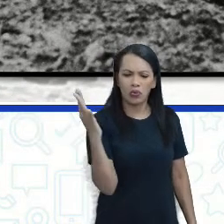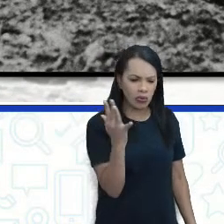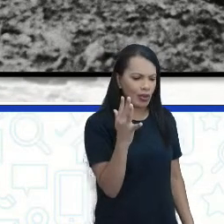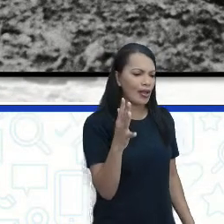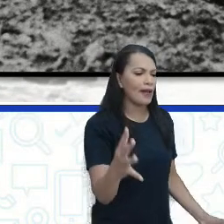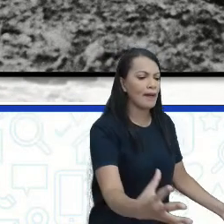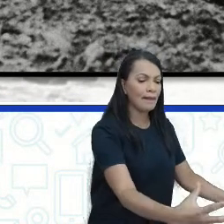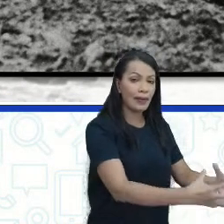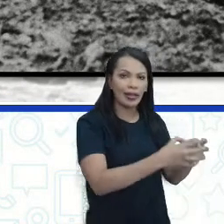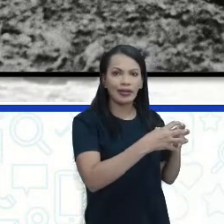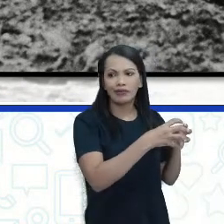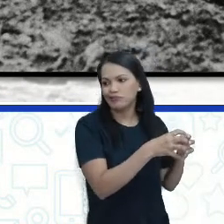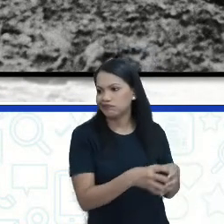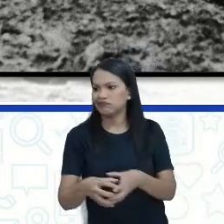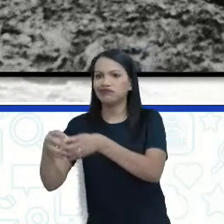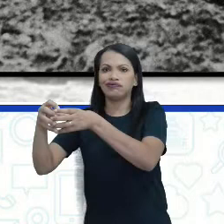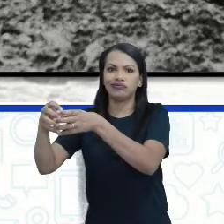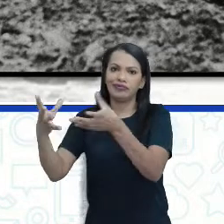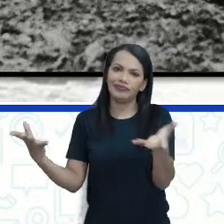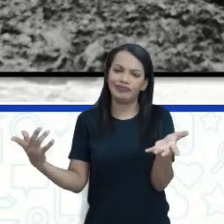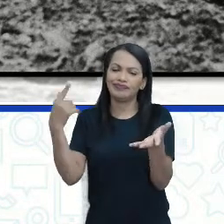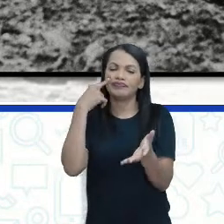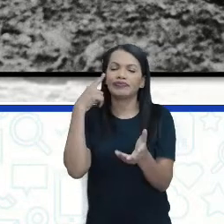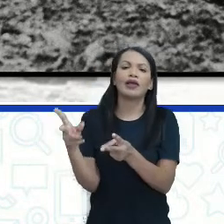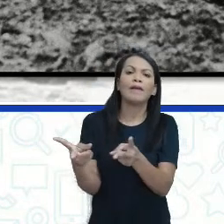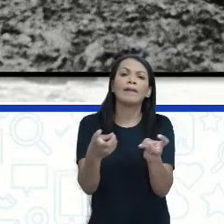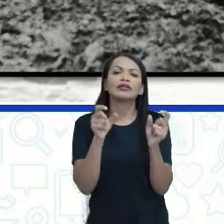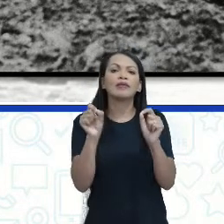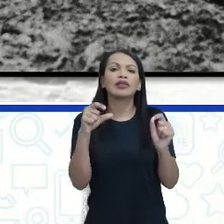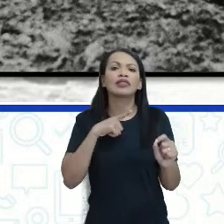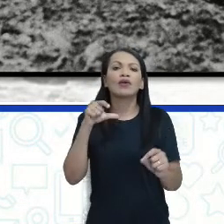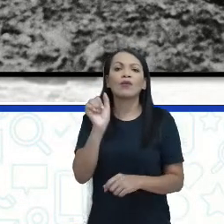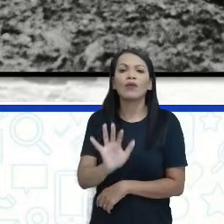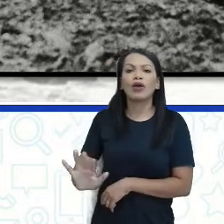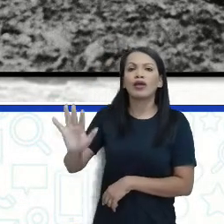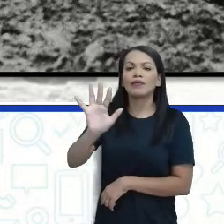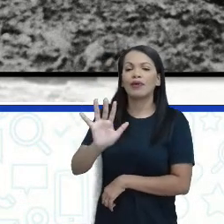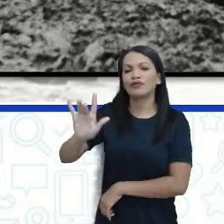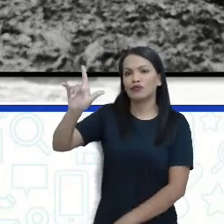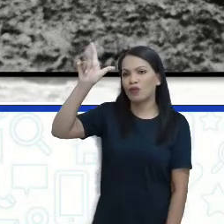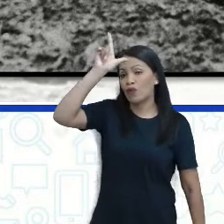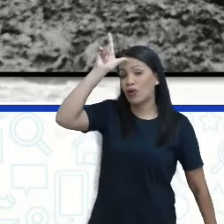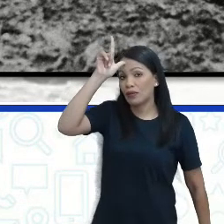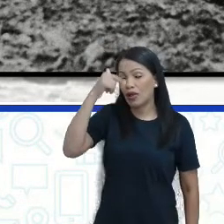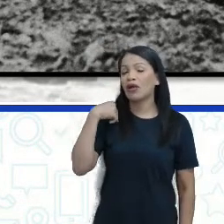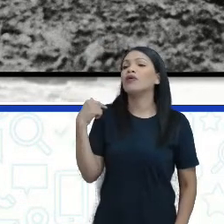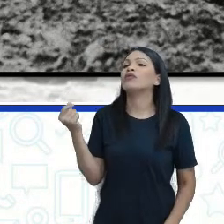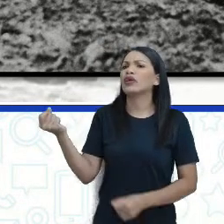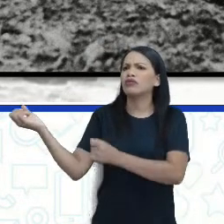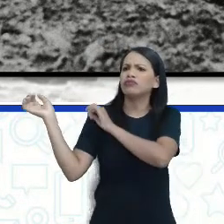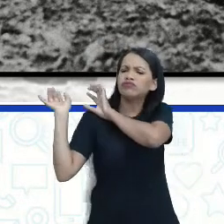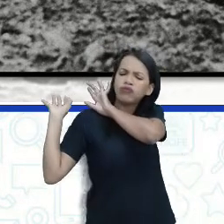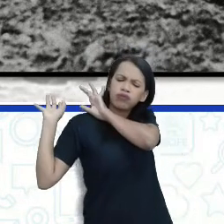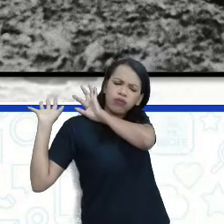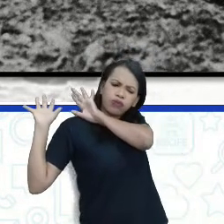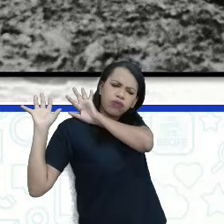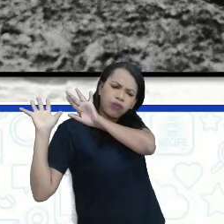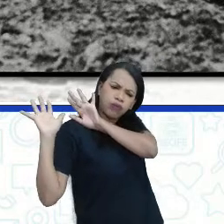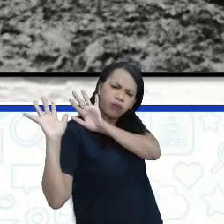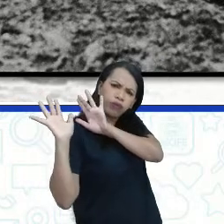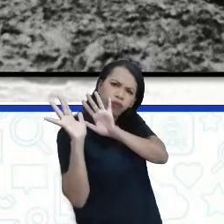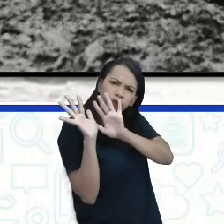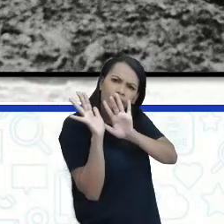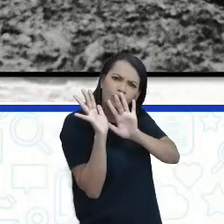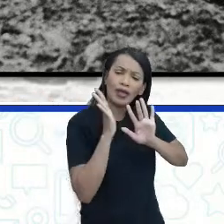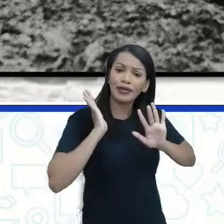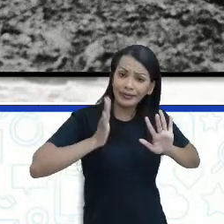né, com sucesso. Então, observa aqui a gente tem uma imagem, né, dos alemães, eles avançando, inclusive sobre territórios,